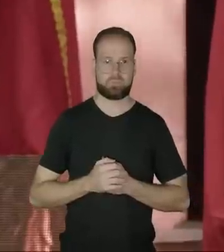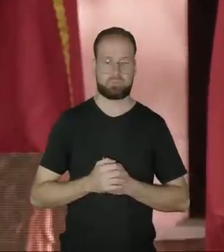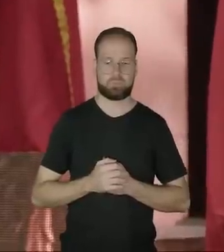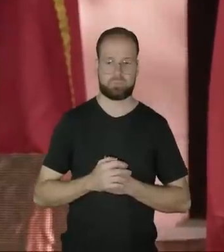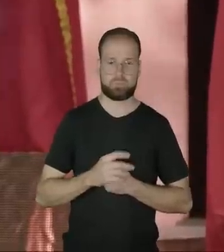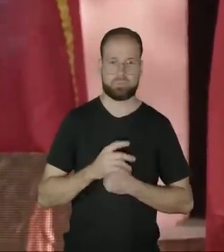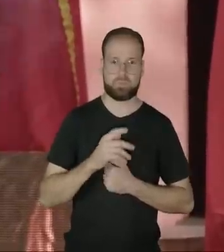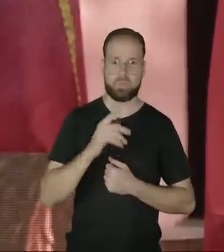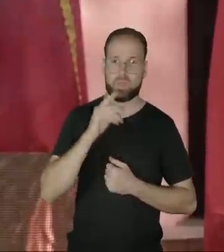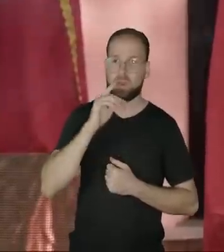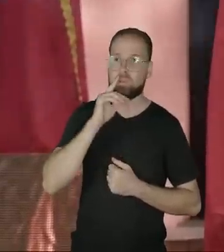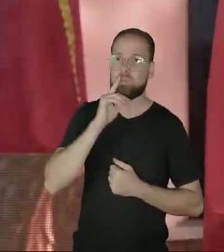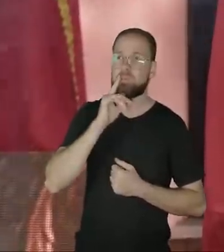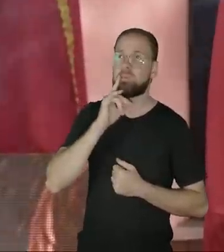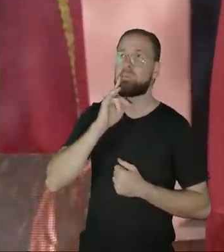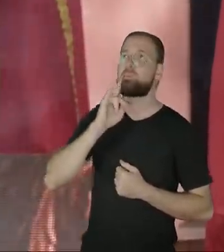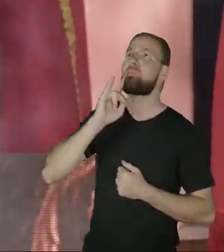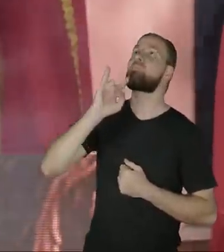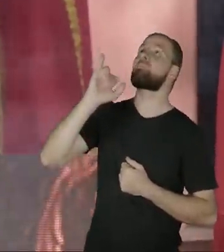Pai,